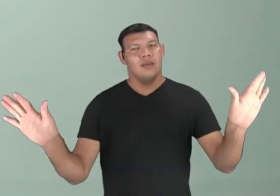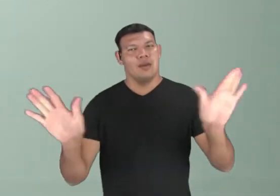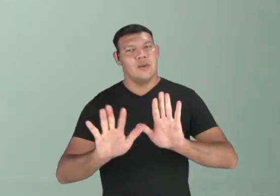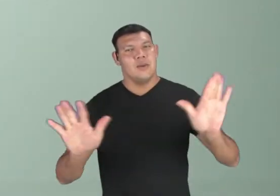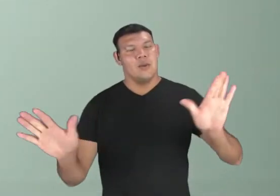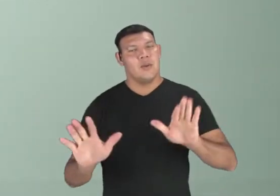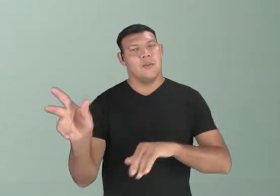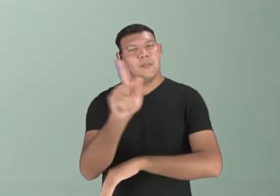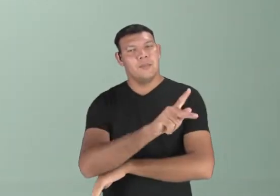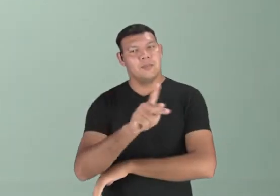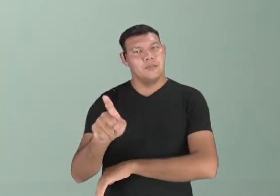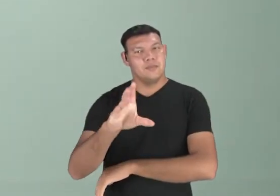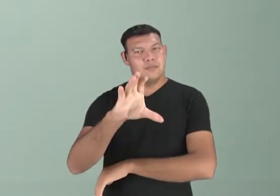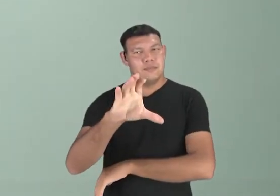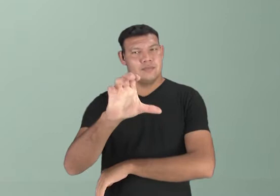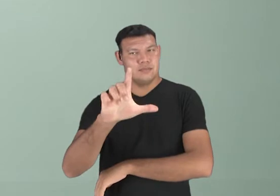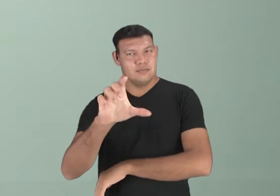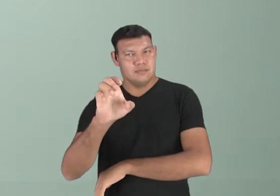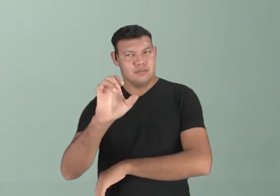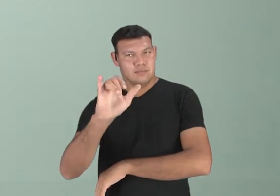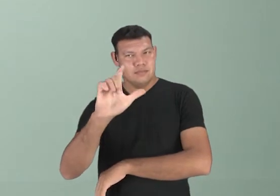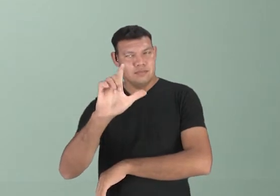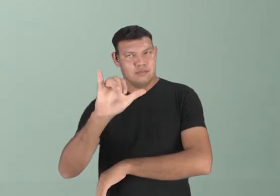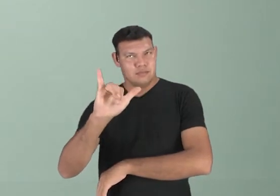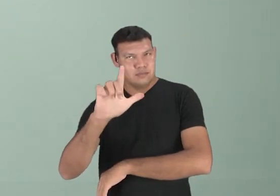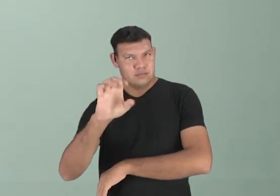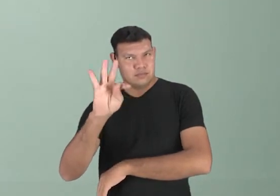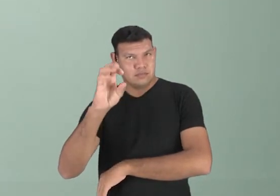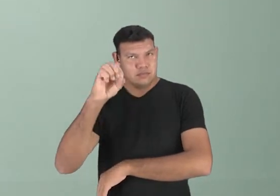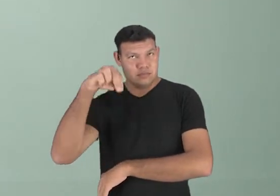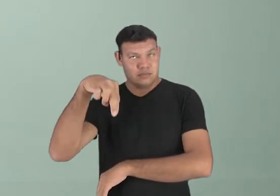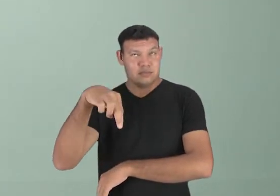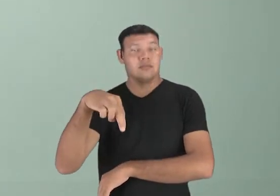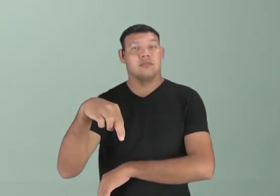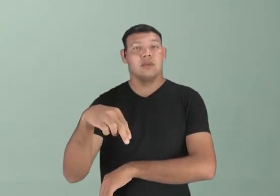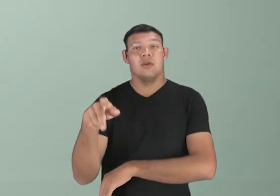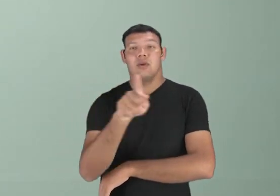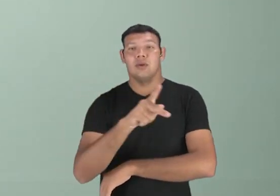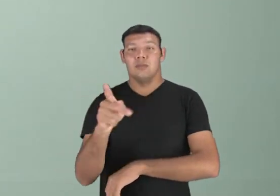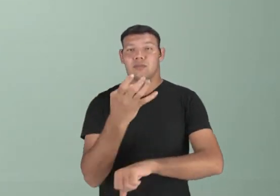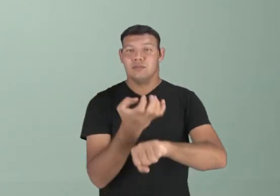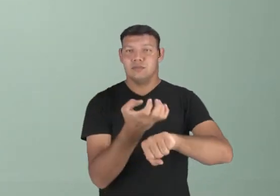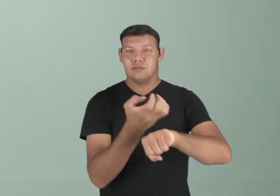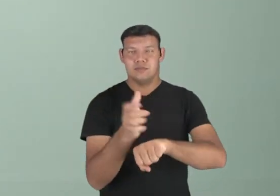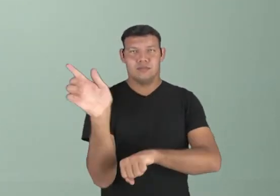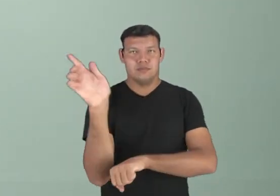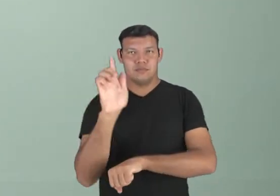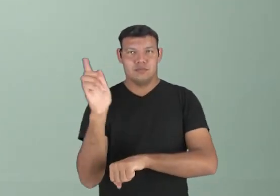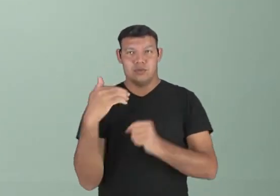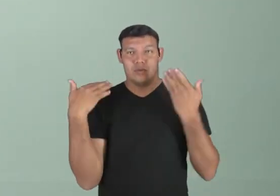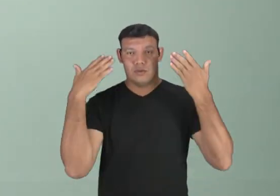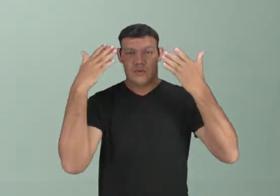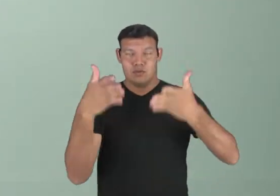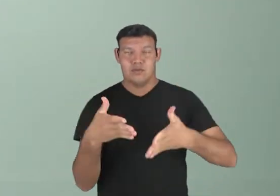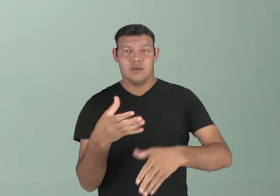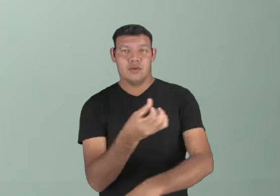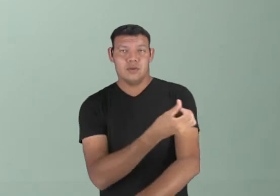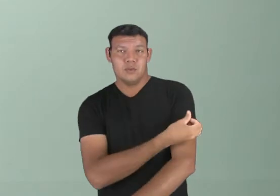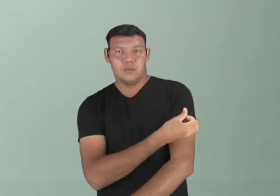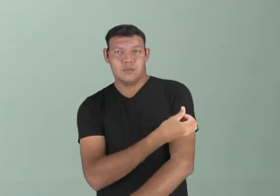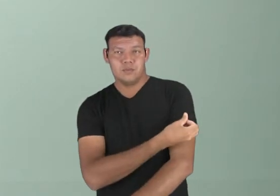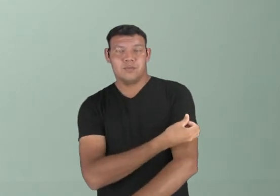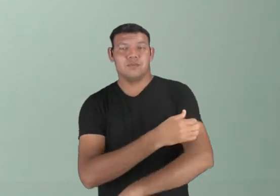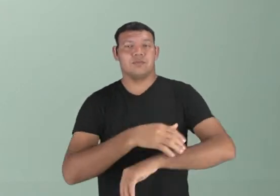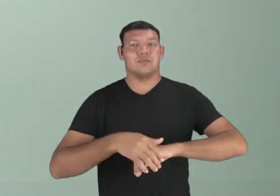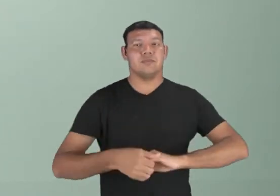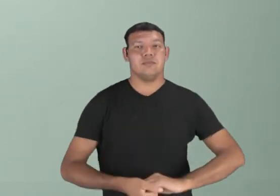Olá, meu nome é Cleilton Amaral, professor de Geografia, e o nosso estudo é voltado para os alunos do sexto ano do